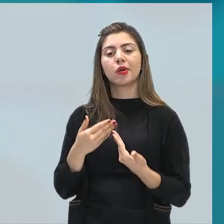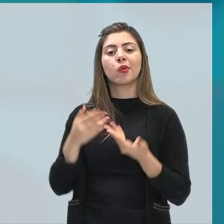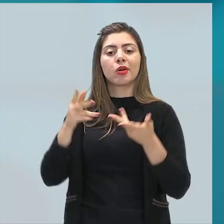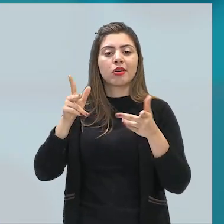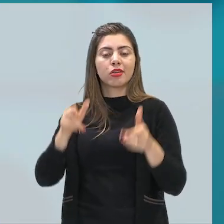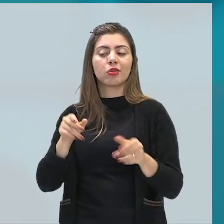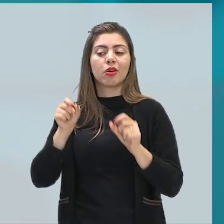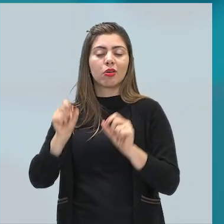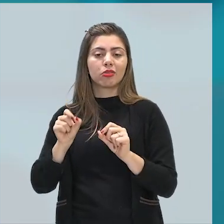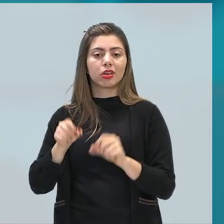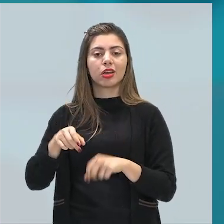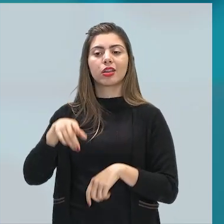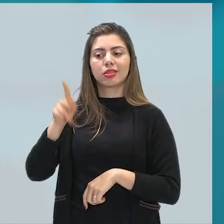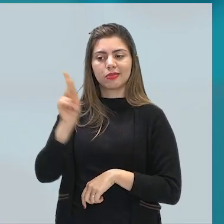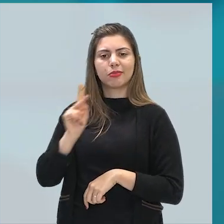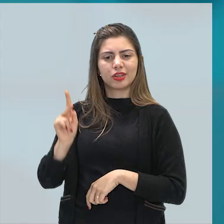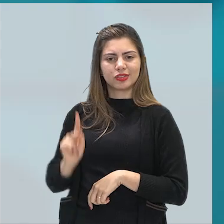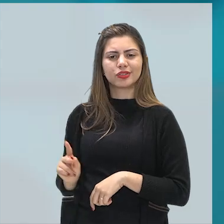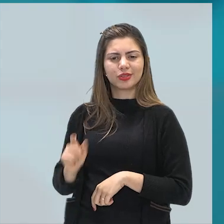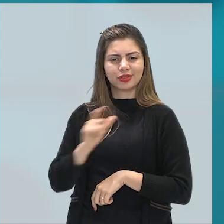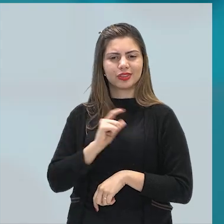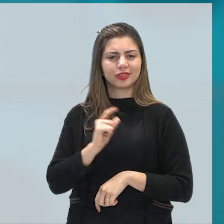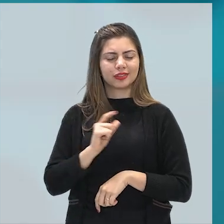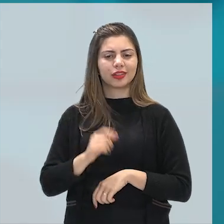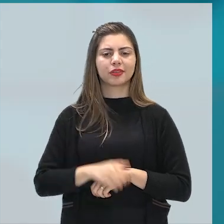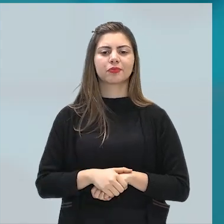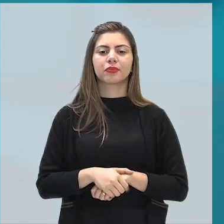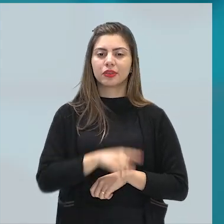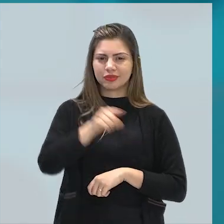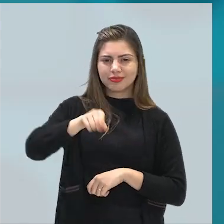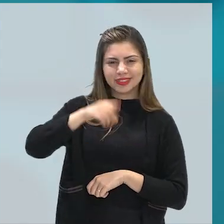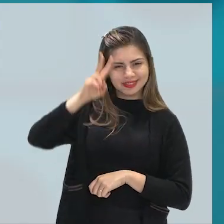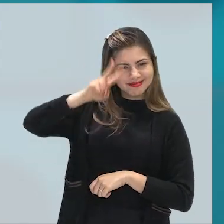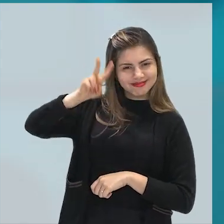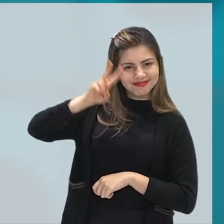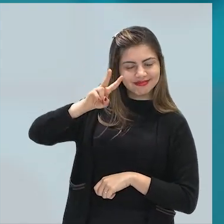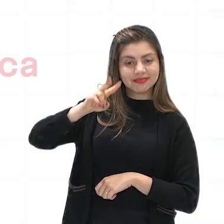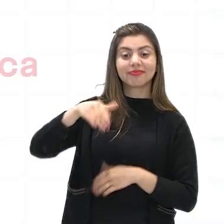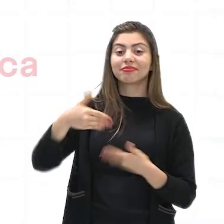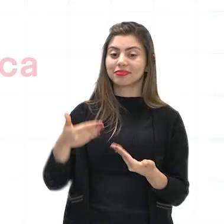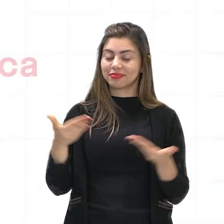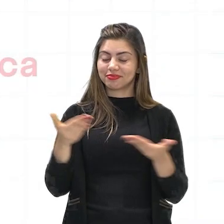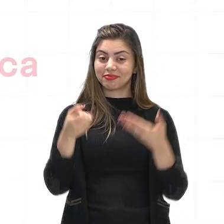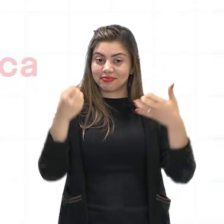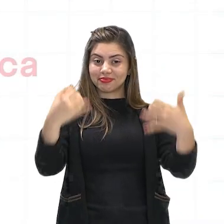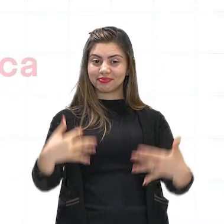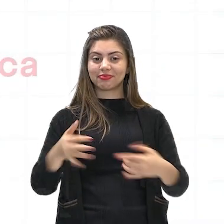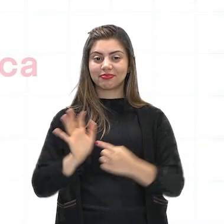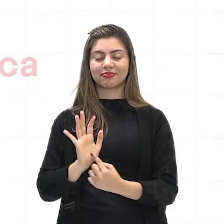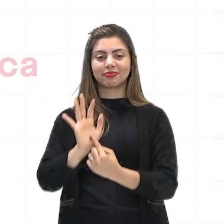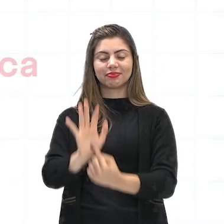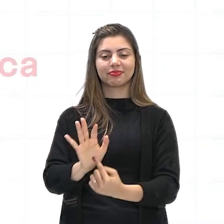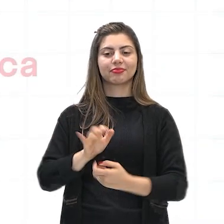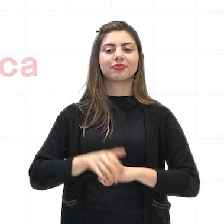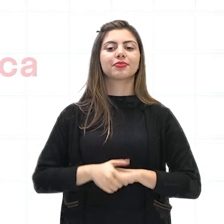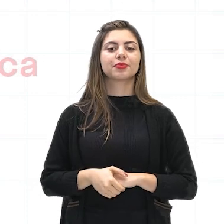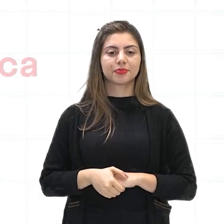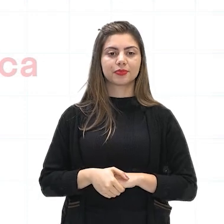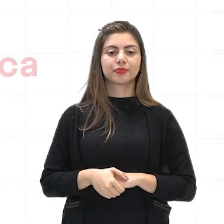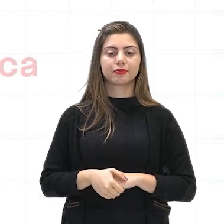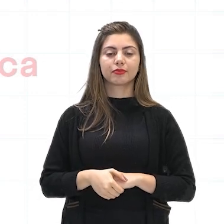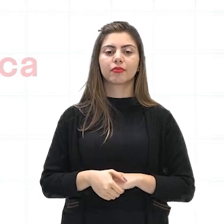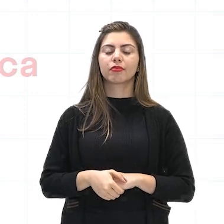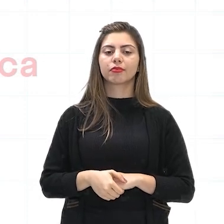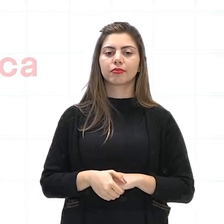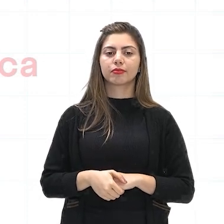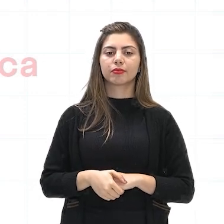própria filosofia. E vocês lembram em que ela se baseia? Vamos relembrar. Então, olha só, ela baseia-se na